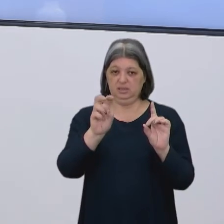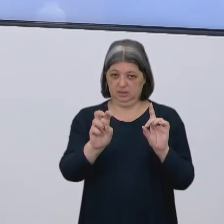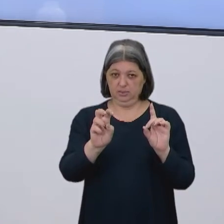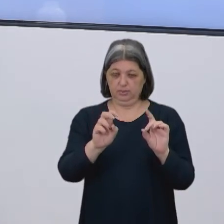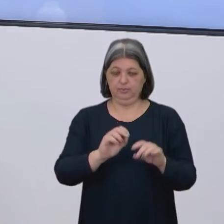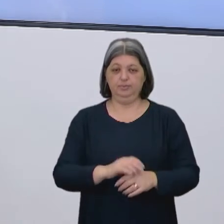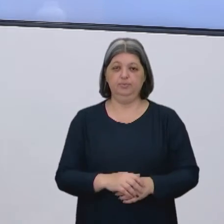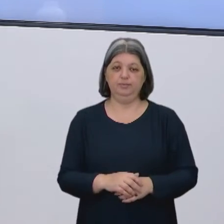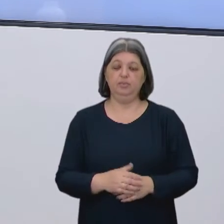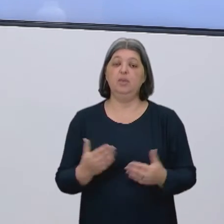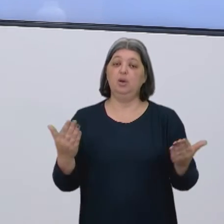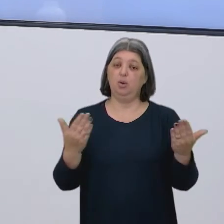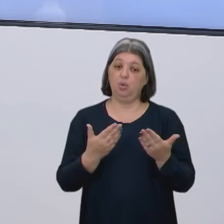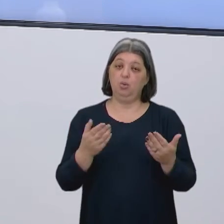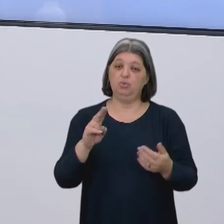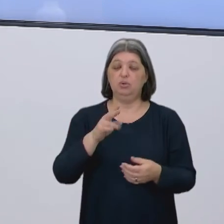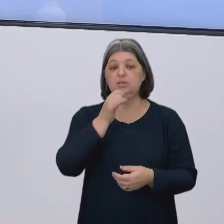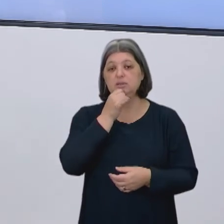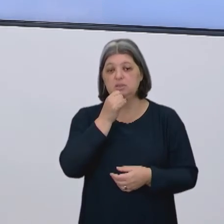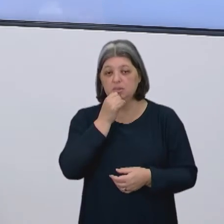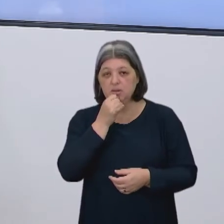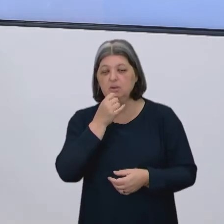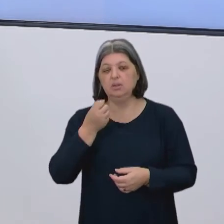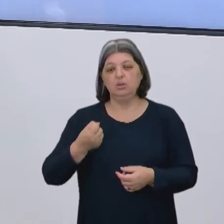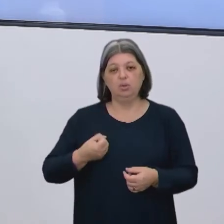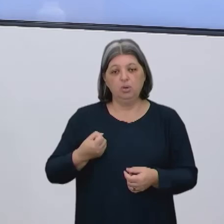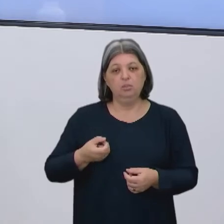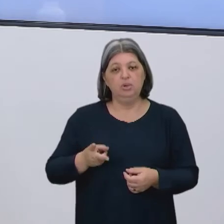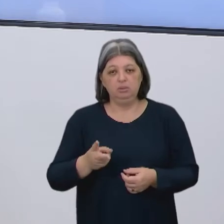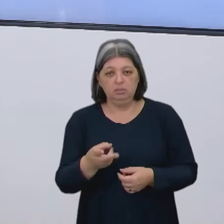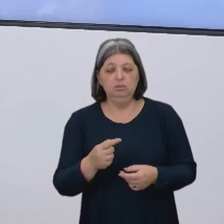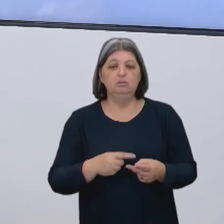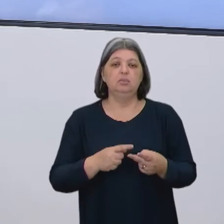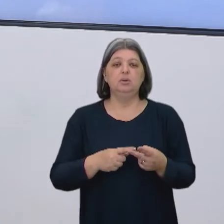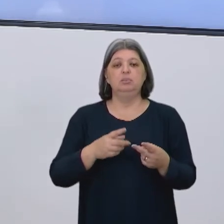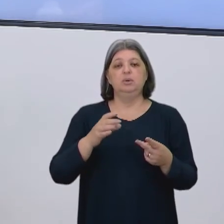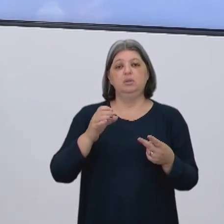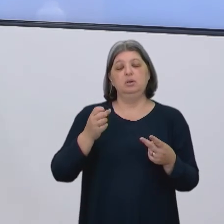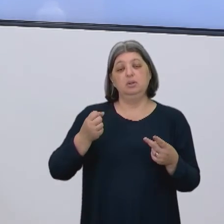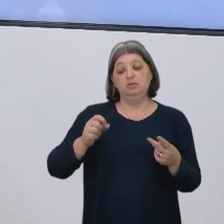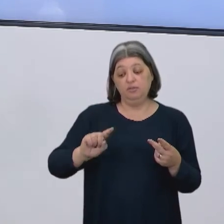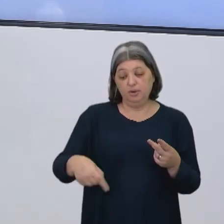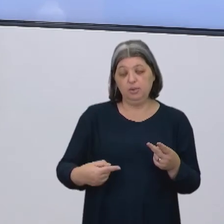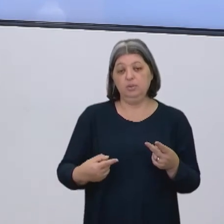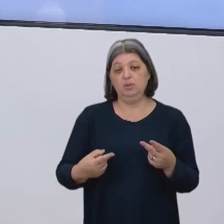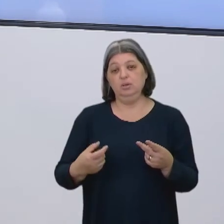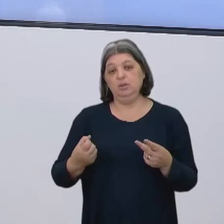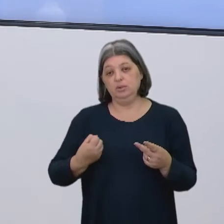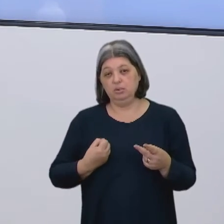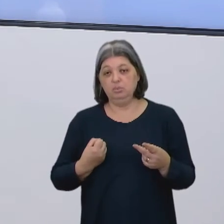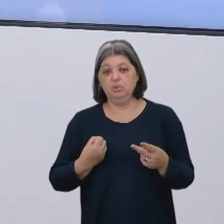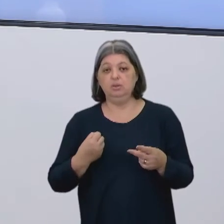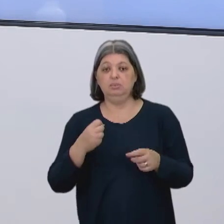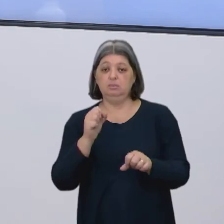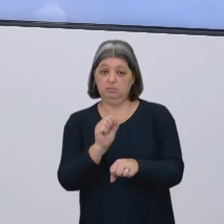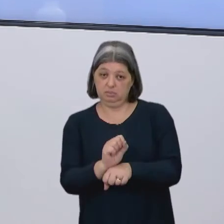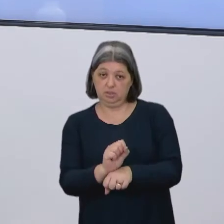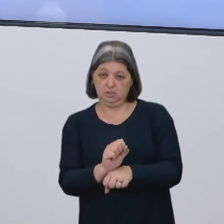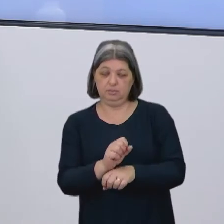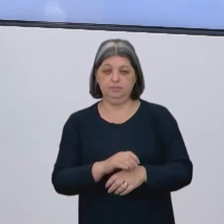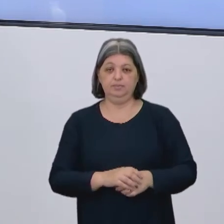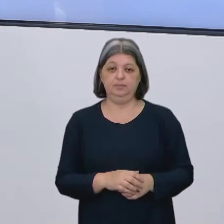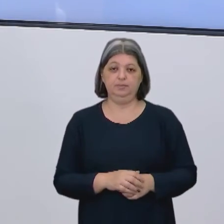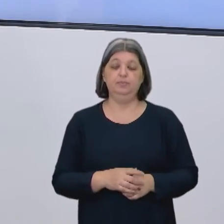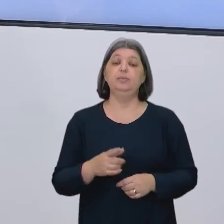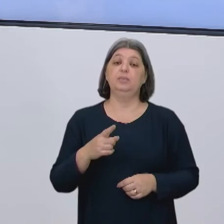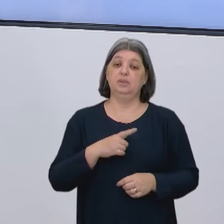0,75. Então, hoje eu fiz um exemplo aí de dízima, mostrei. Fiz um de decimal exato, mostrei. Só que a aula não chamava só números racionais. Também tinha os